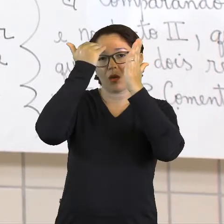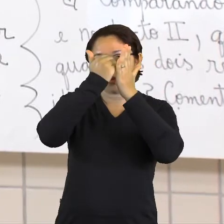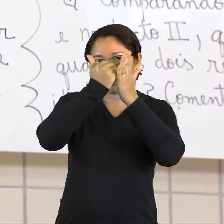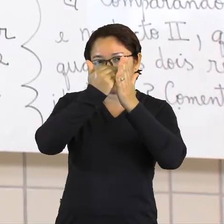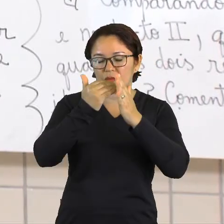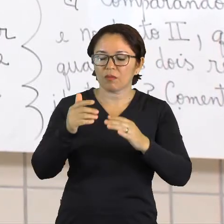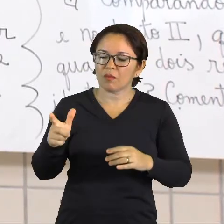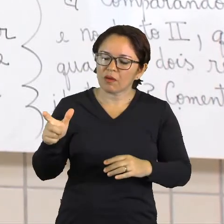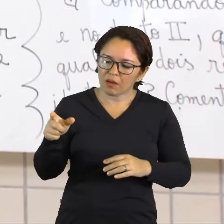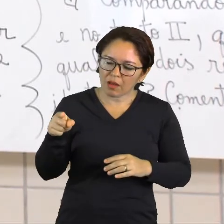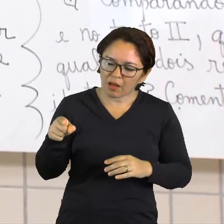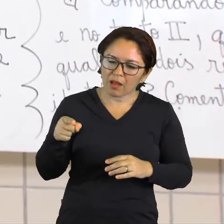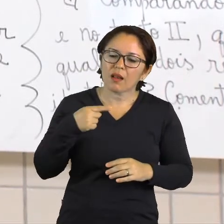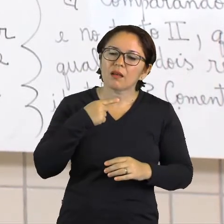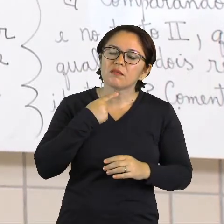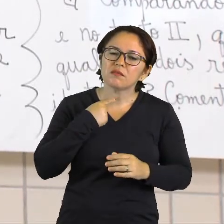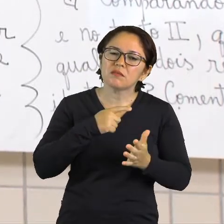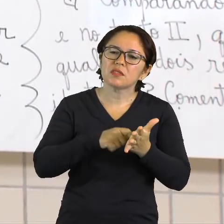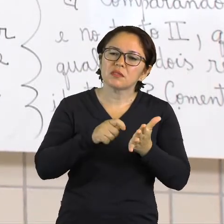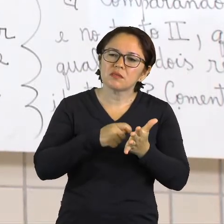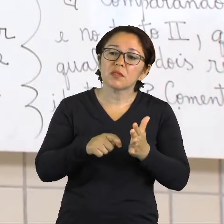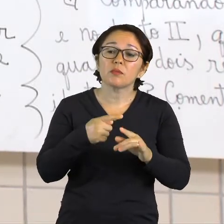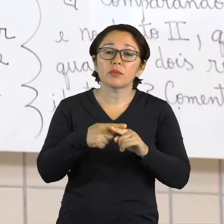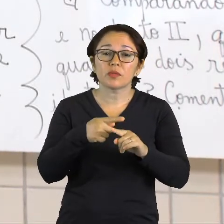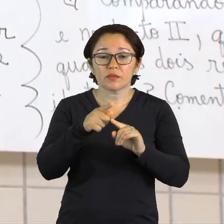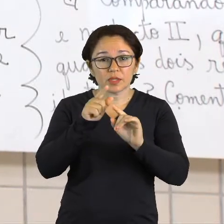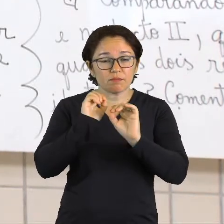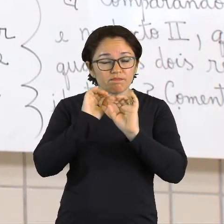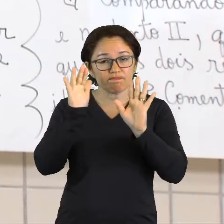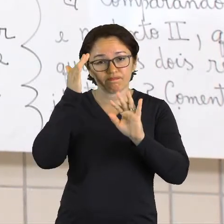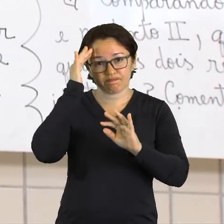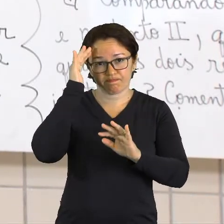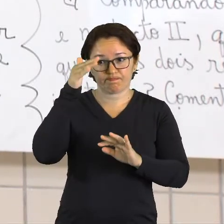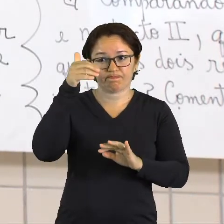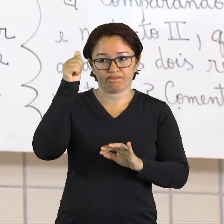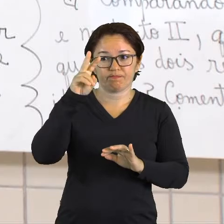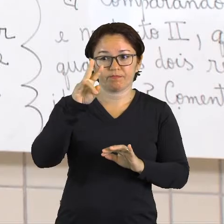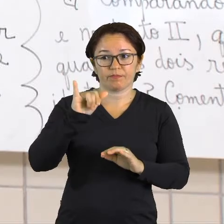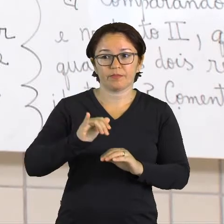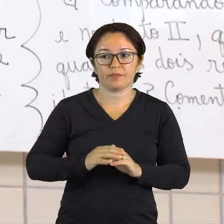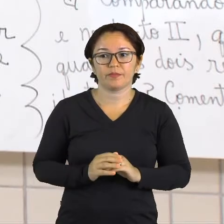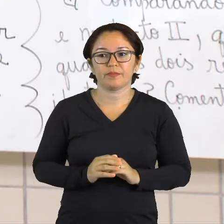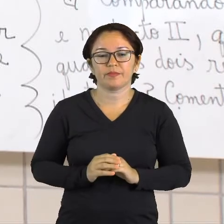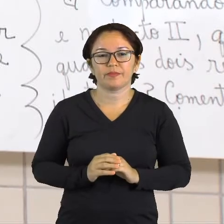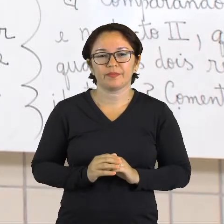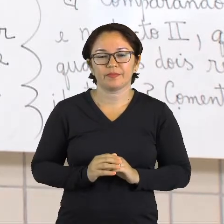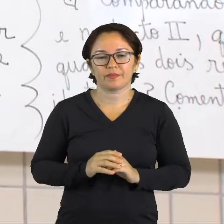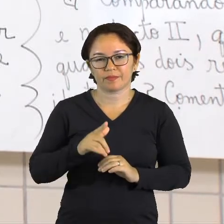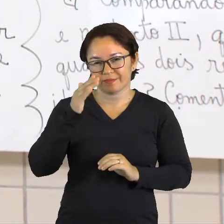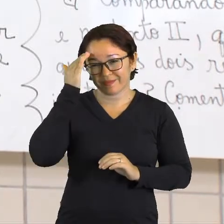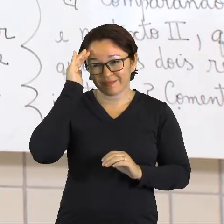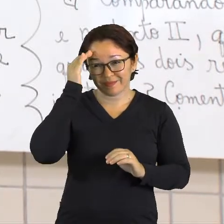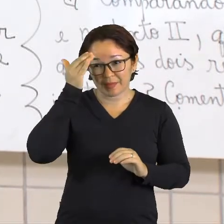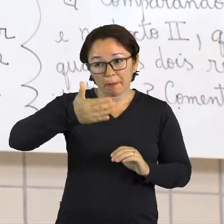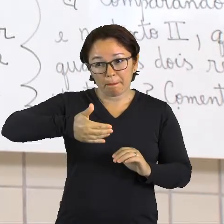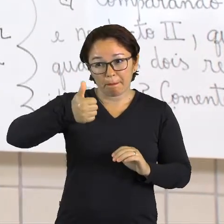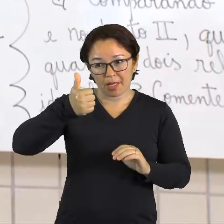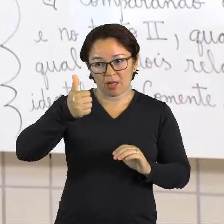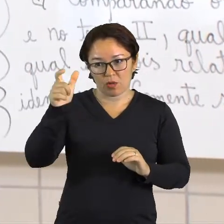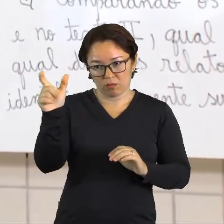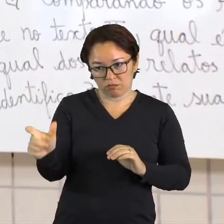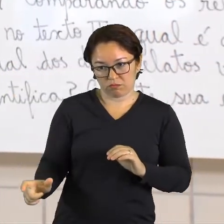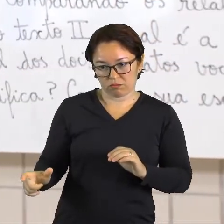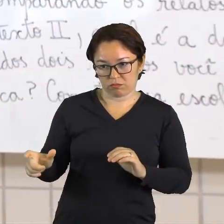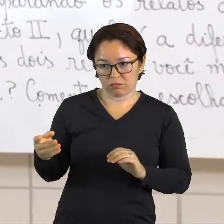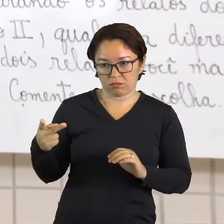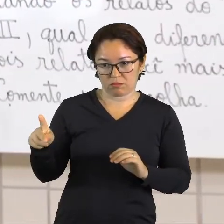vai escrever no seu diário, porque vai ficar mais claro, né? Quando vocês vão conseguir entender mais essa personagem. A